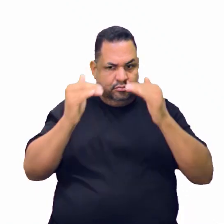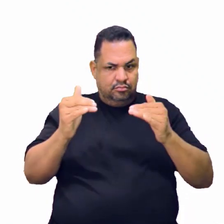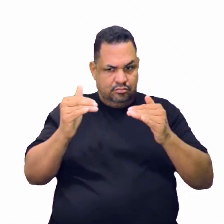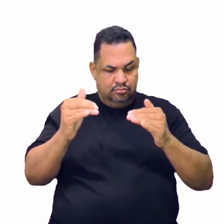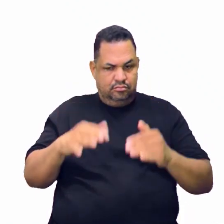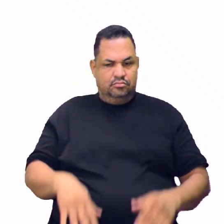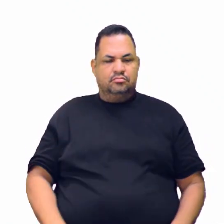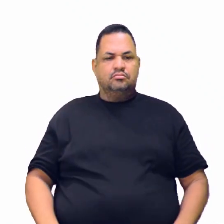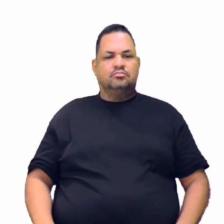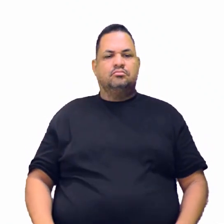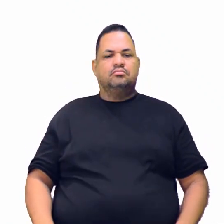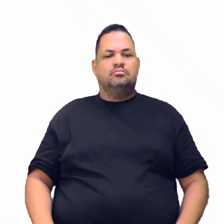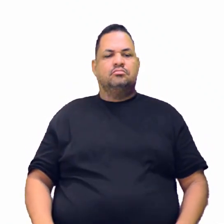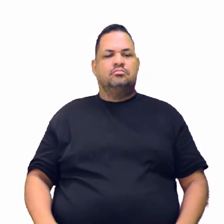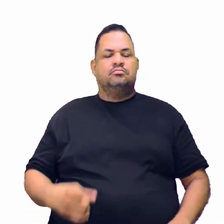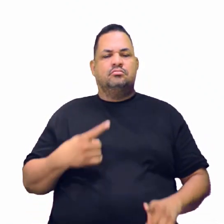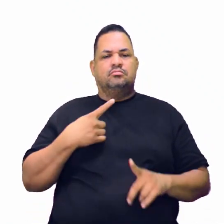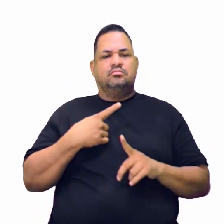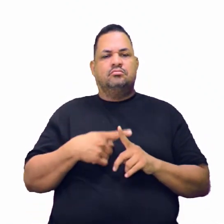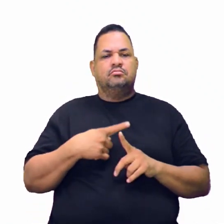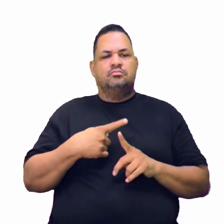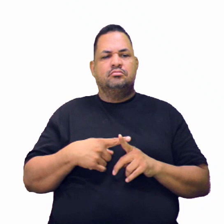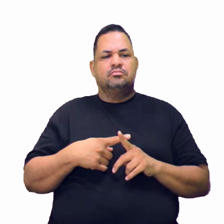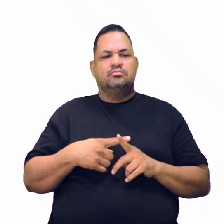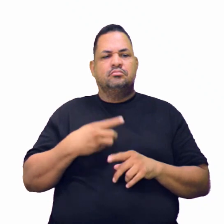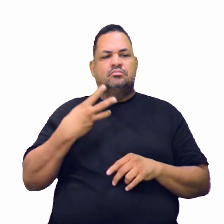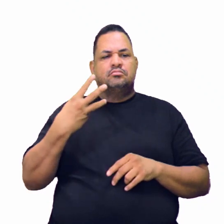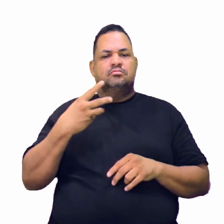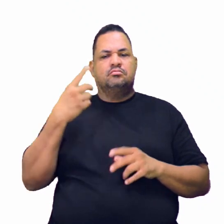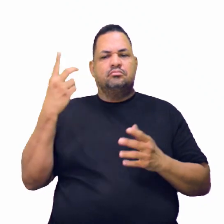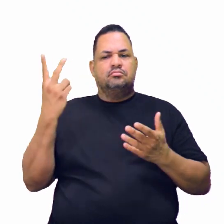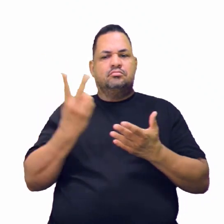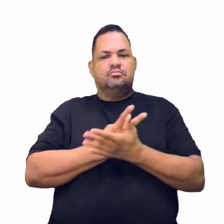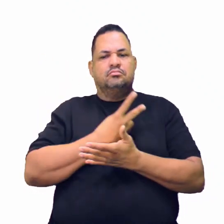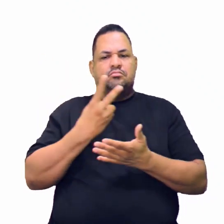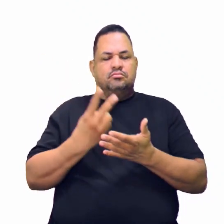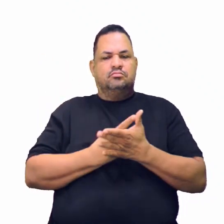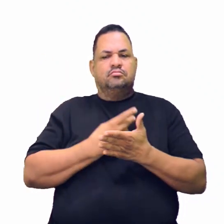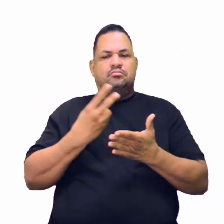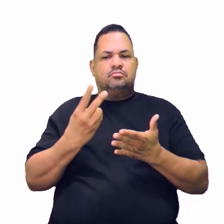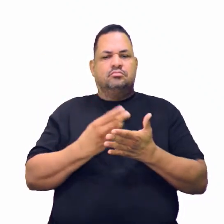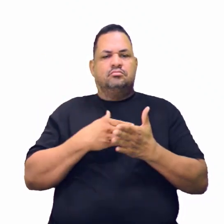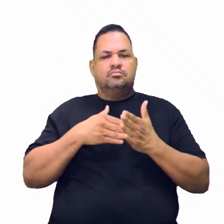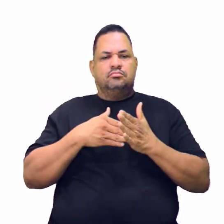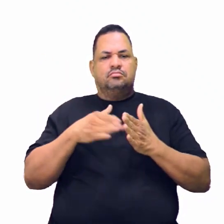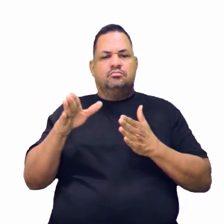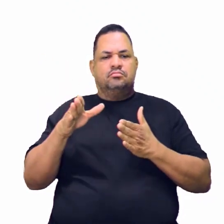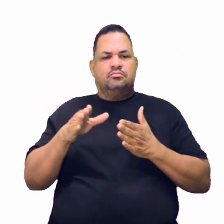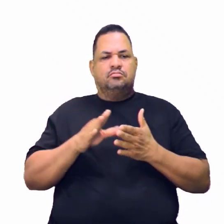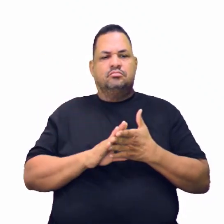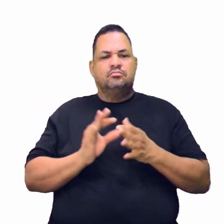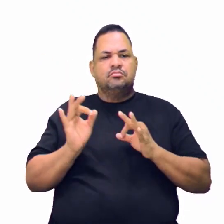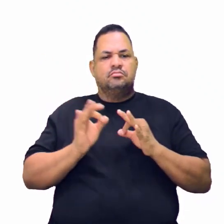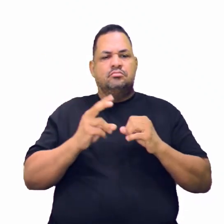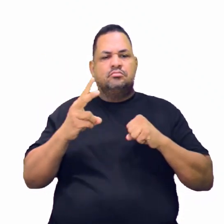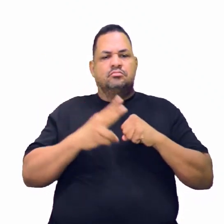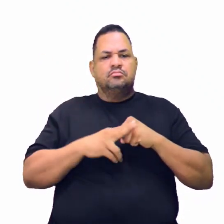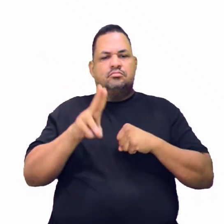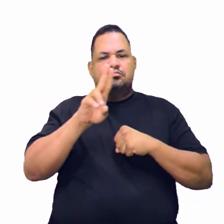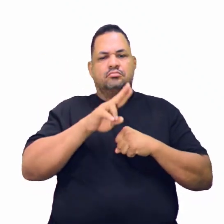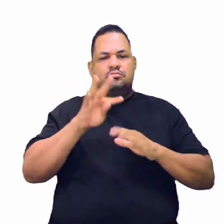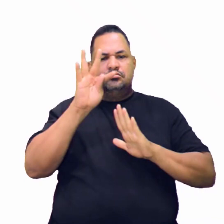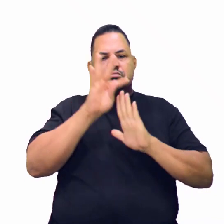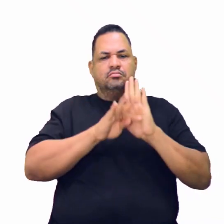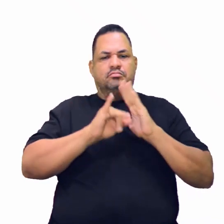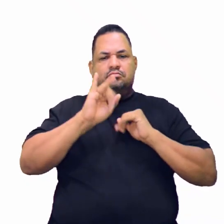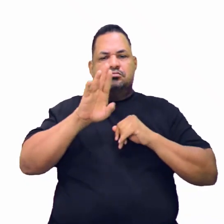né? Aí vamos ver por que a 13 está eliminada. Olha só, o modo verbal